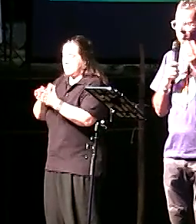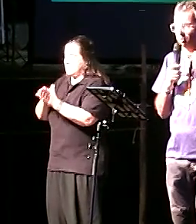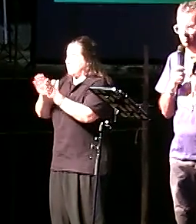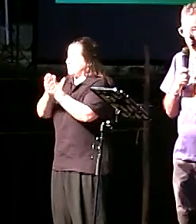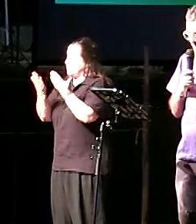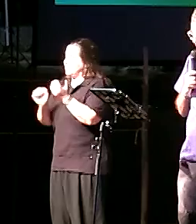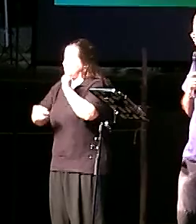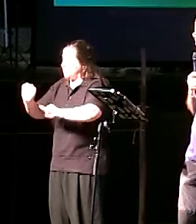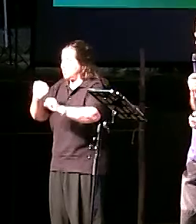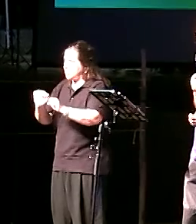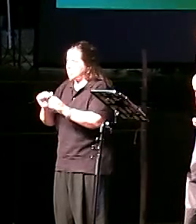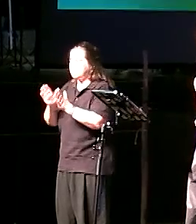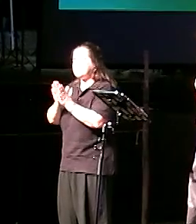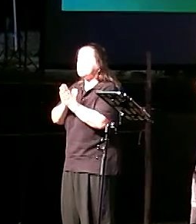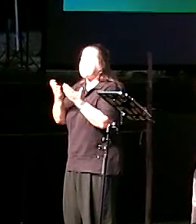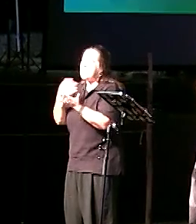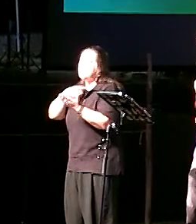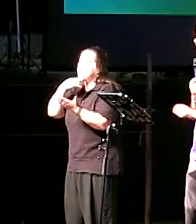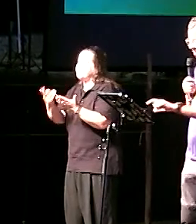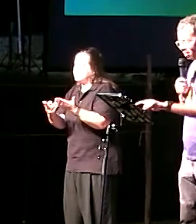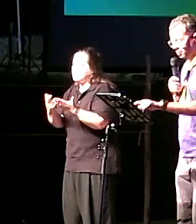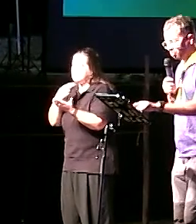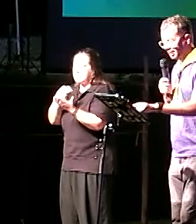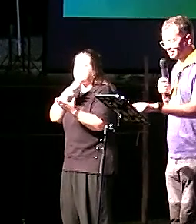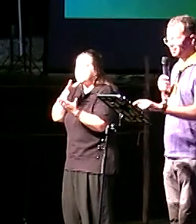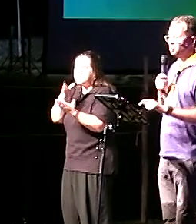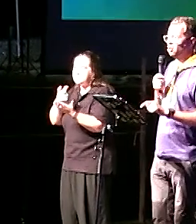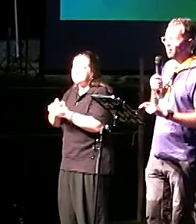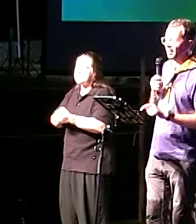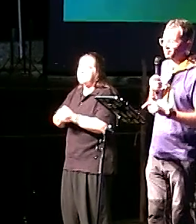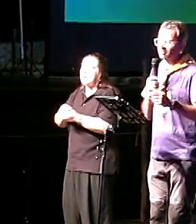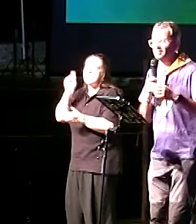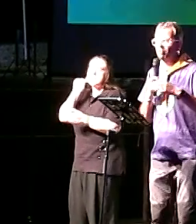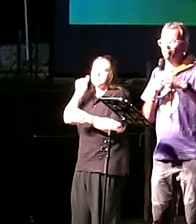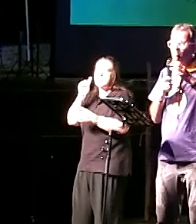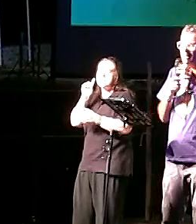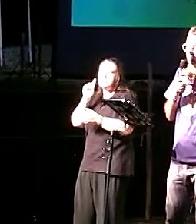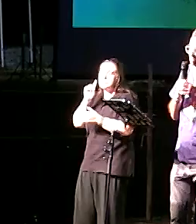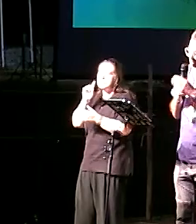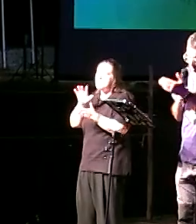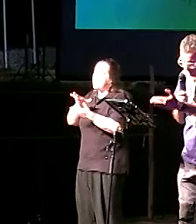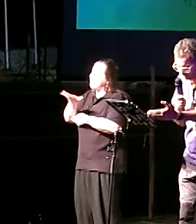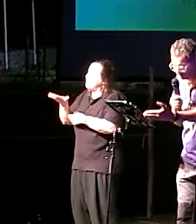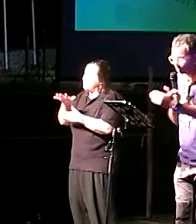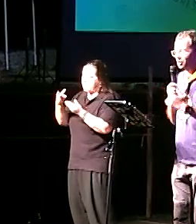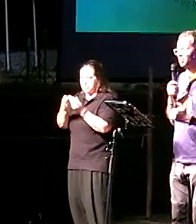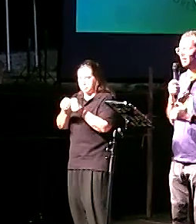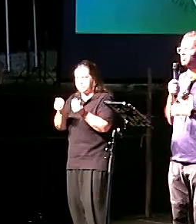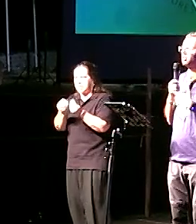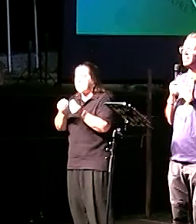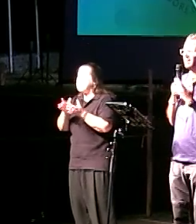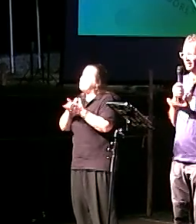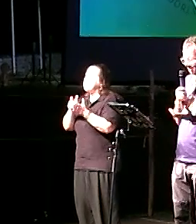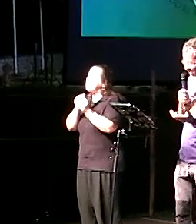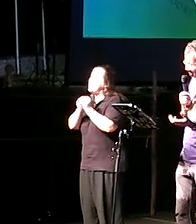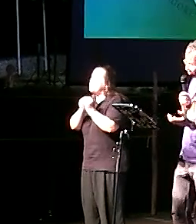ou Abril diz para alguém não vão conseguir ler mas eu vou ler em voz alta O importante não é ter o formato papel ou